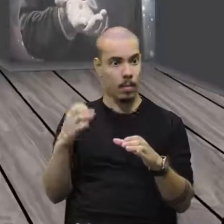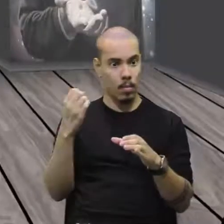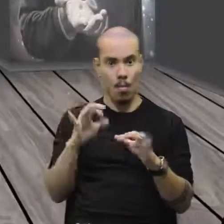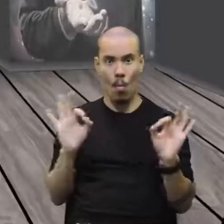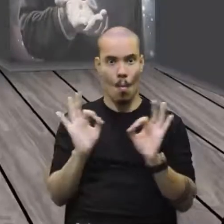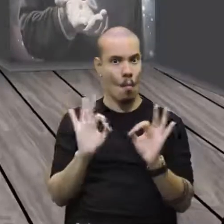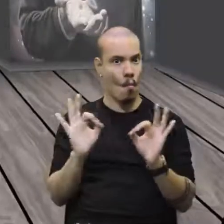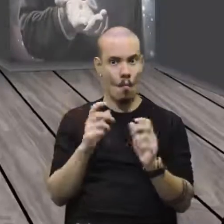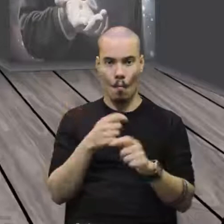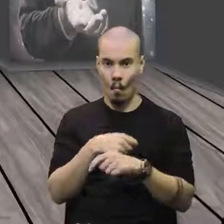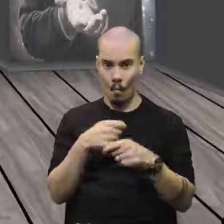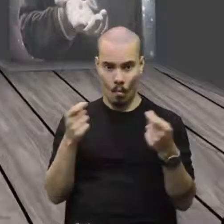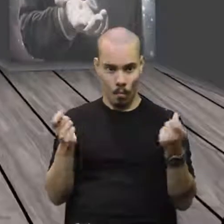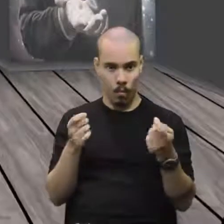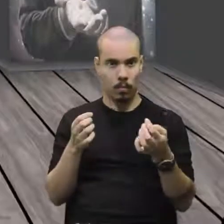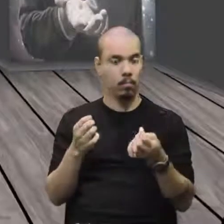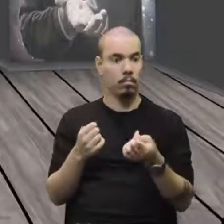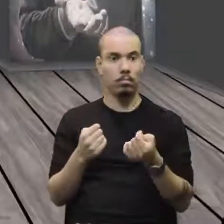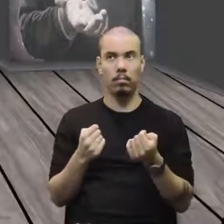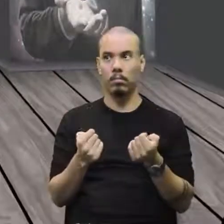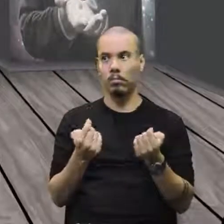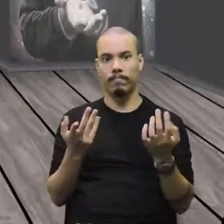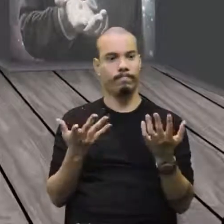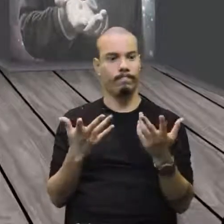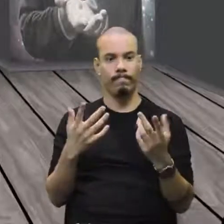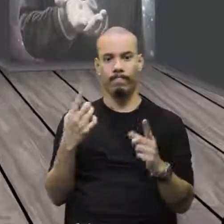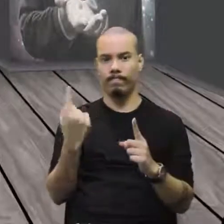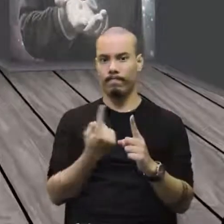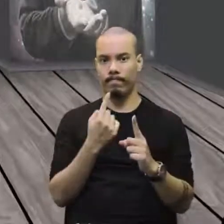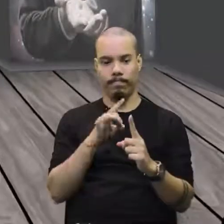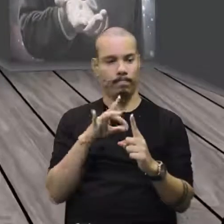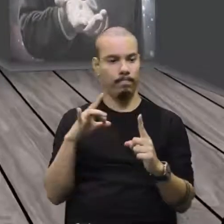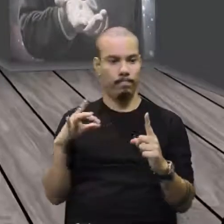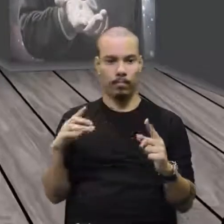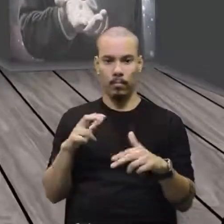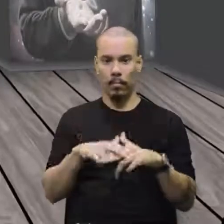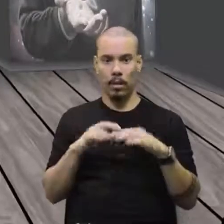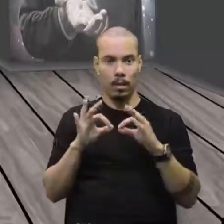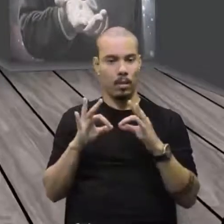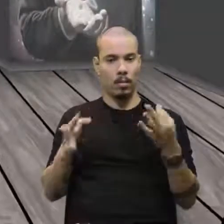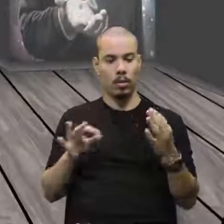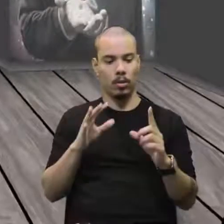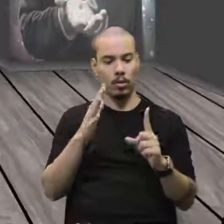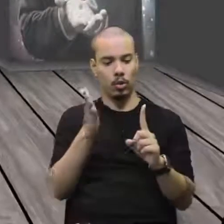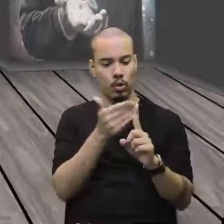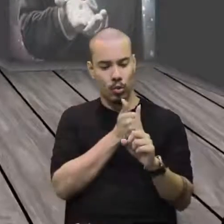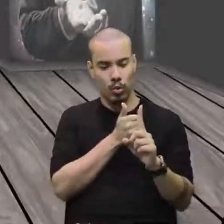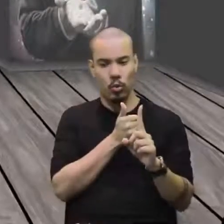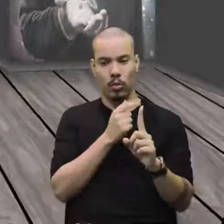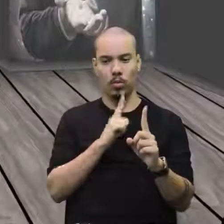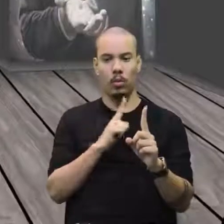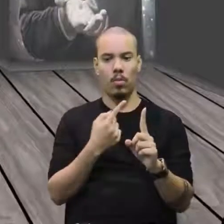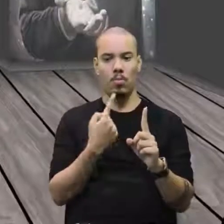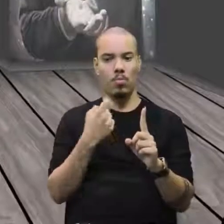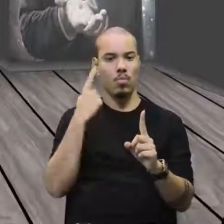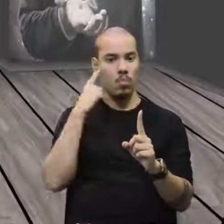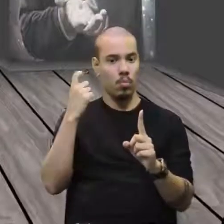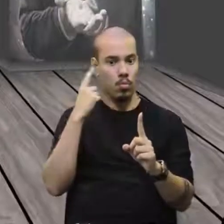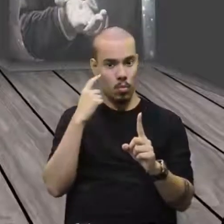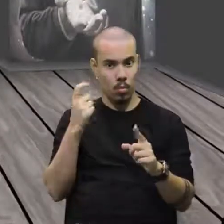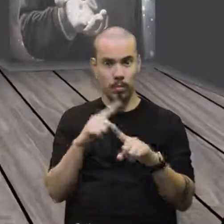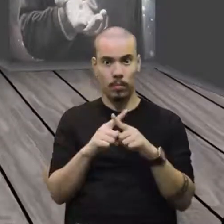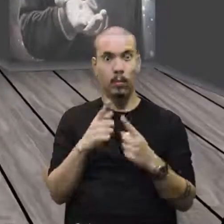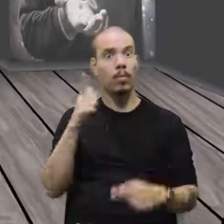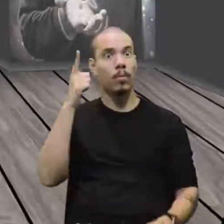como captar, não tem como passar, não tem nada disso, está isolado. Então, simplesmente, ele isolou, ele vai ter um som acústico, ele vai